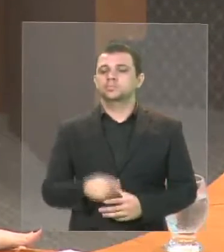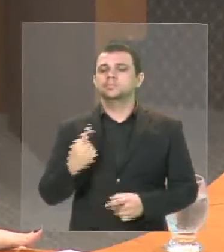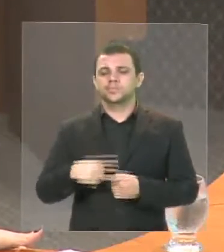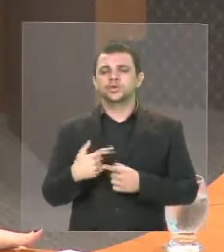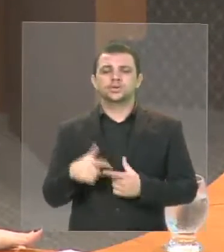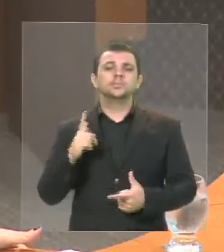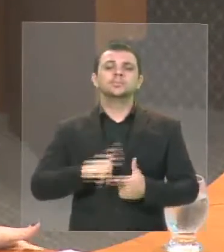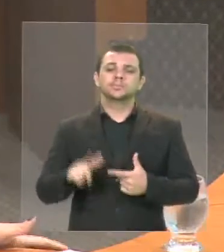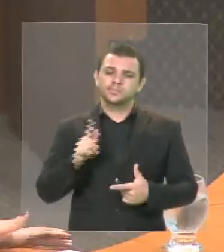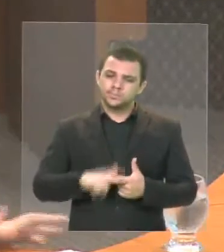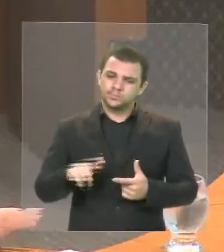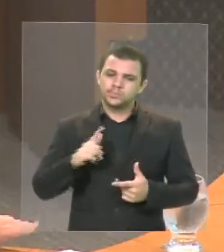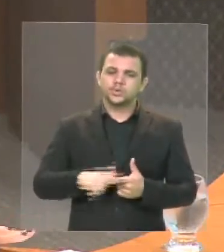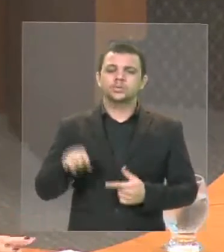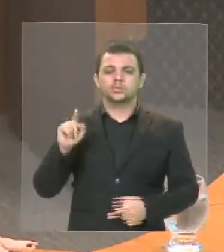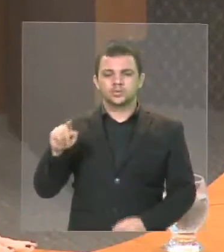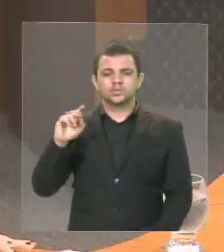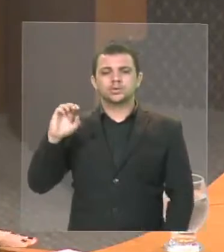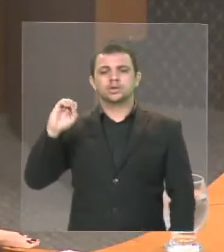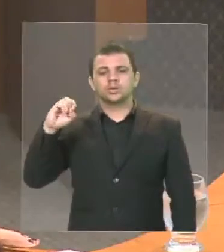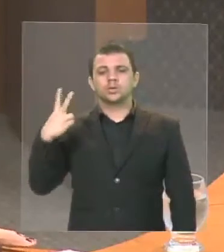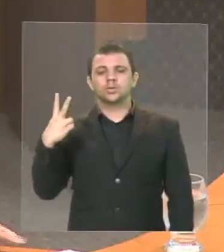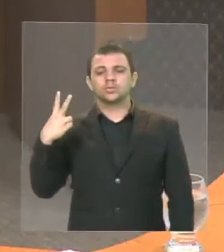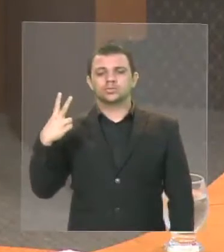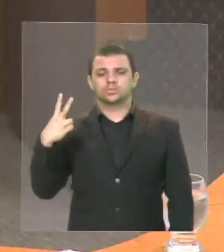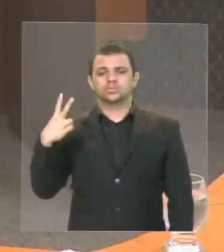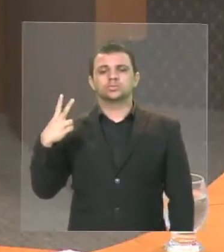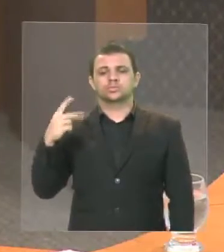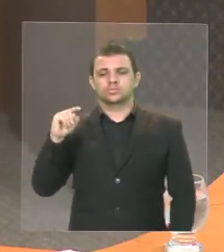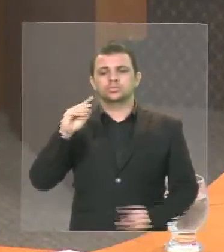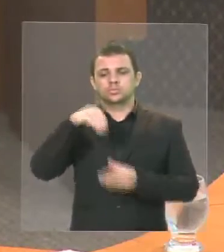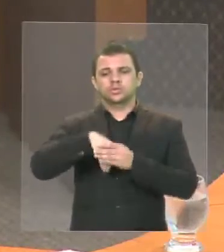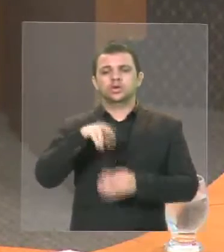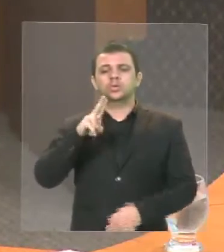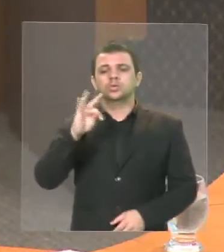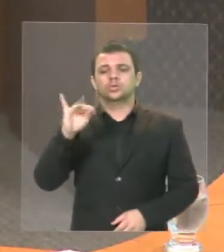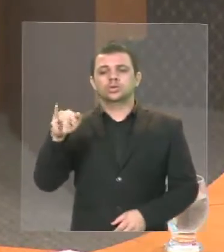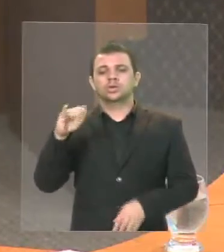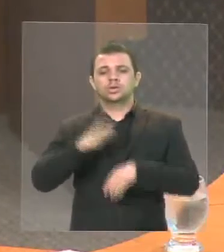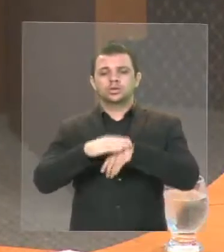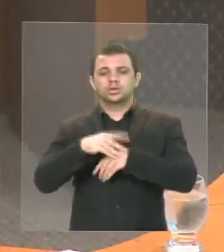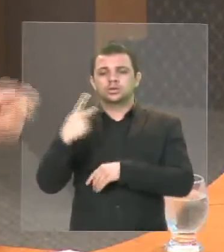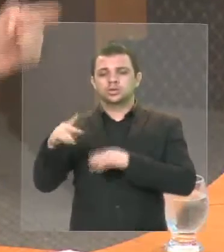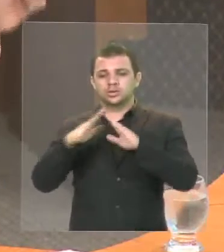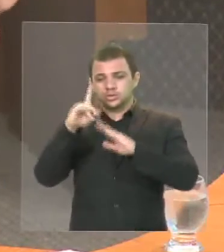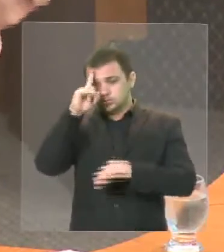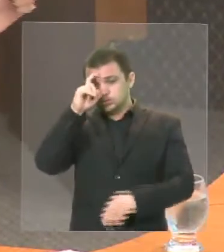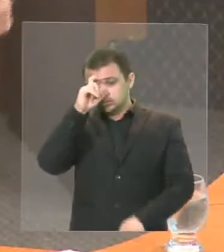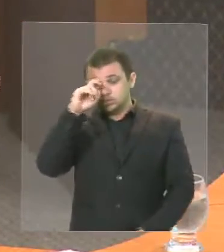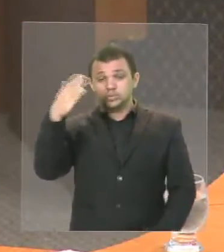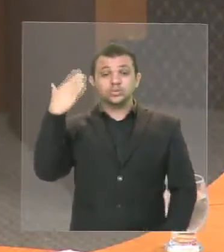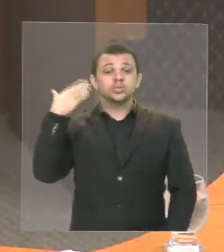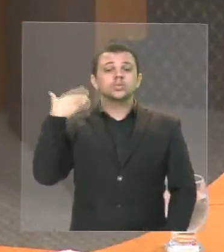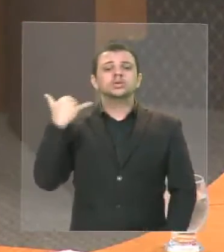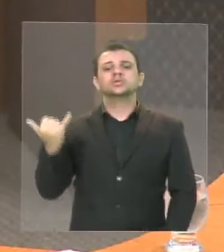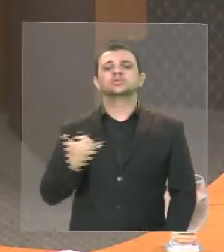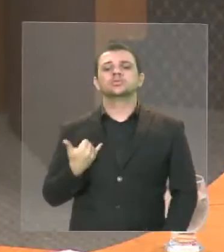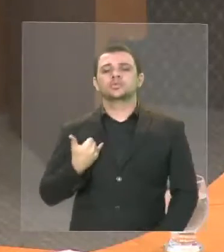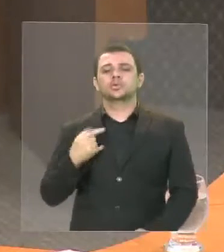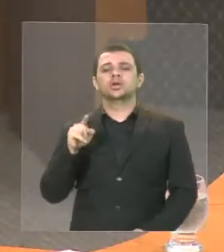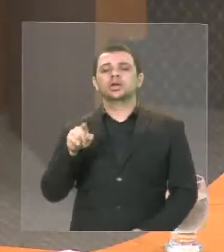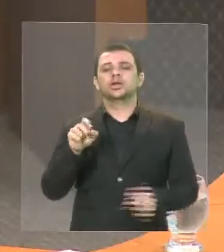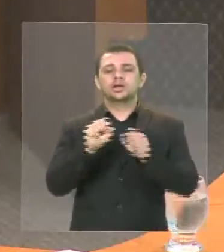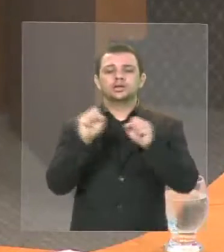na usina de oxigênio da UTI do hospital. Na época dessa denúncia, me relataram sobre a incapacidade do sistema